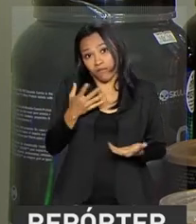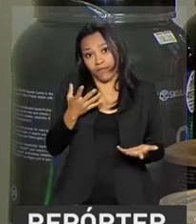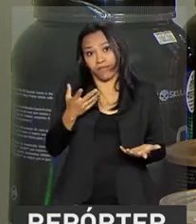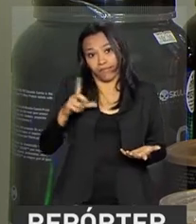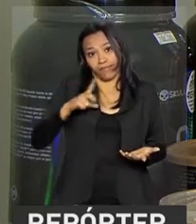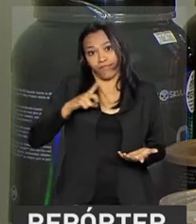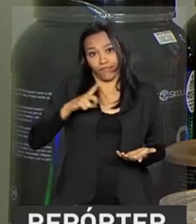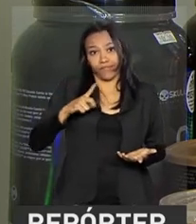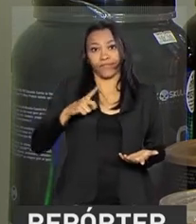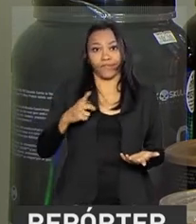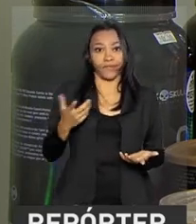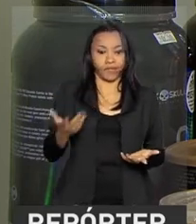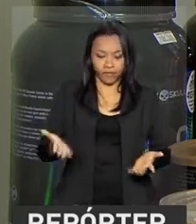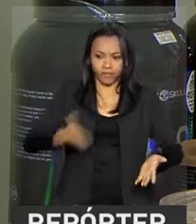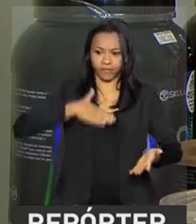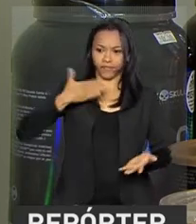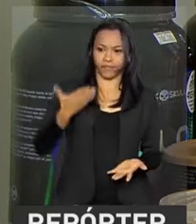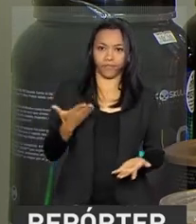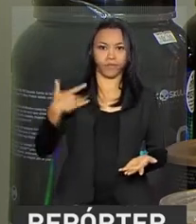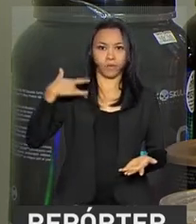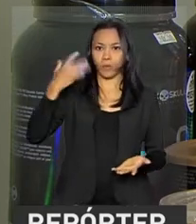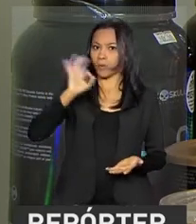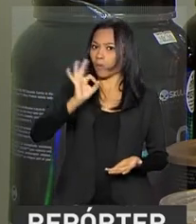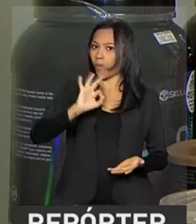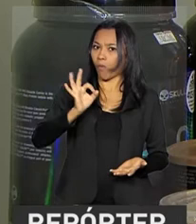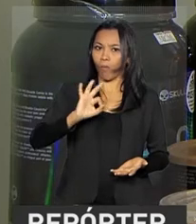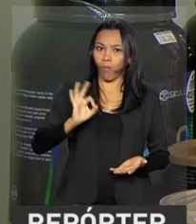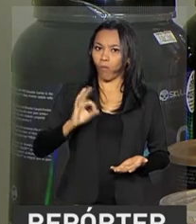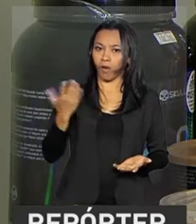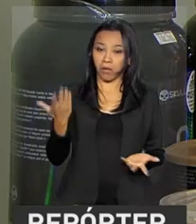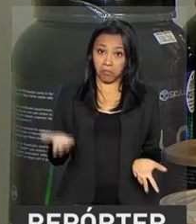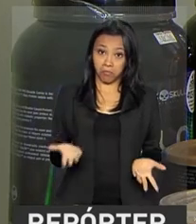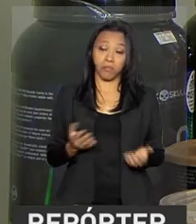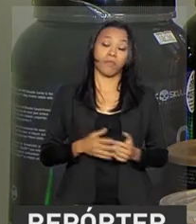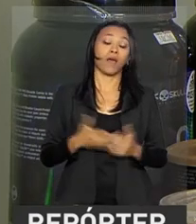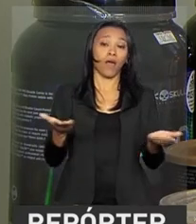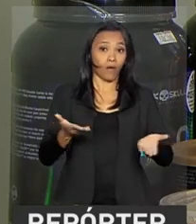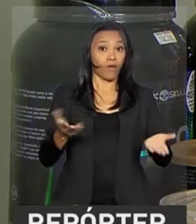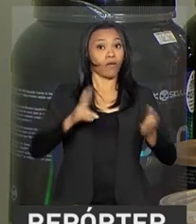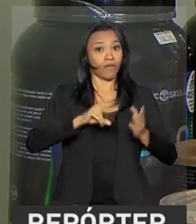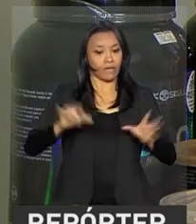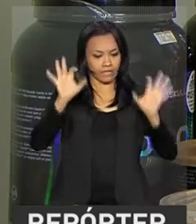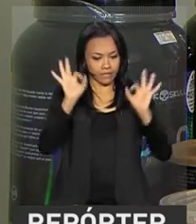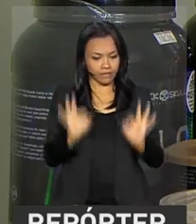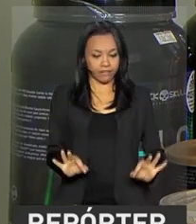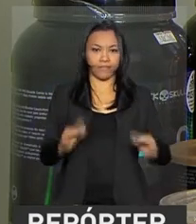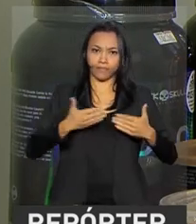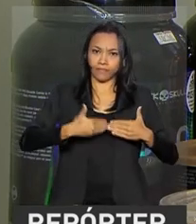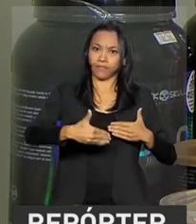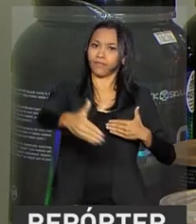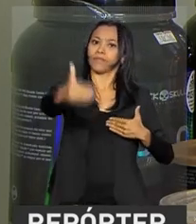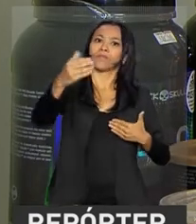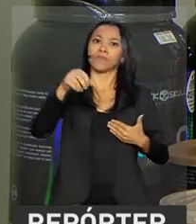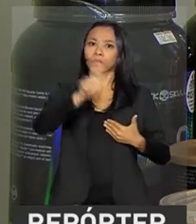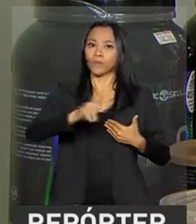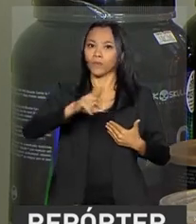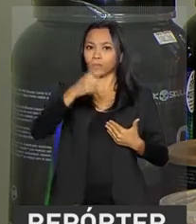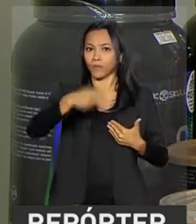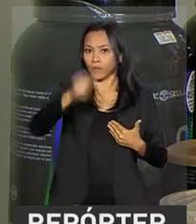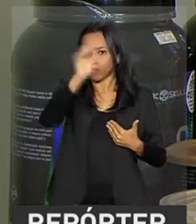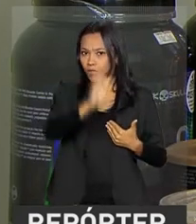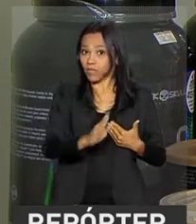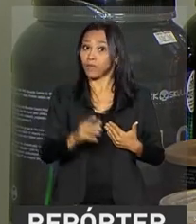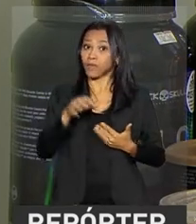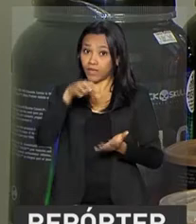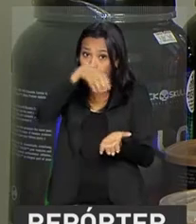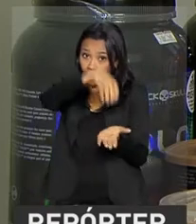realmente pra mim é uma surpresa não se eu aguentar então acho que agora vai começar um também um uso mais racional e avisa vai